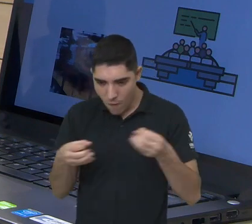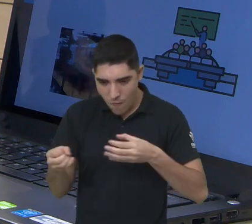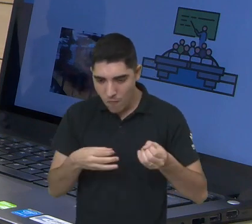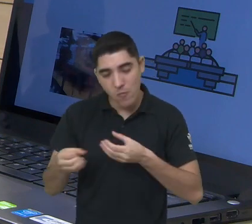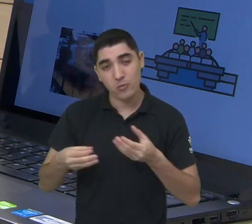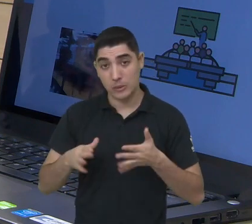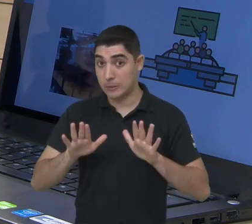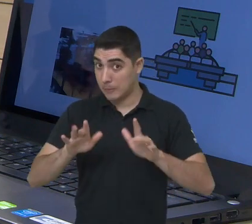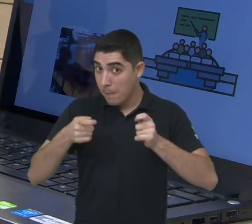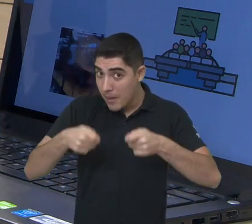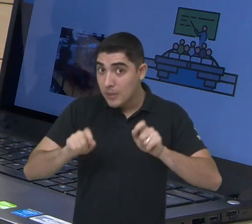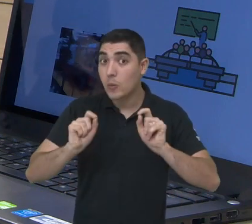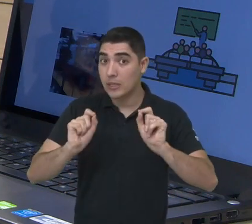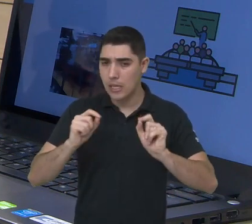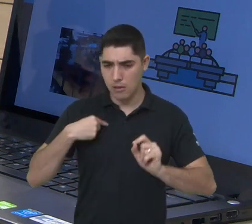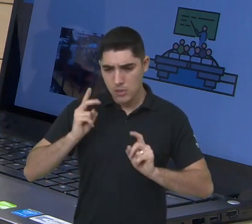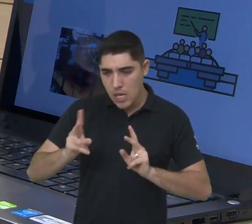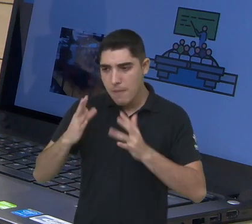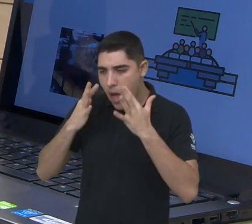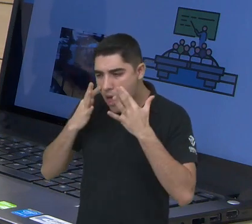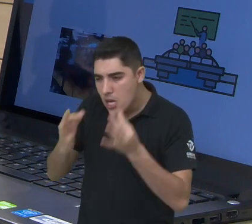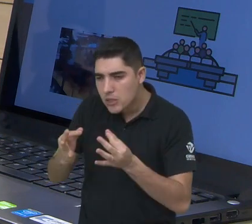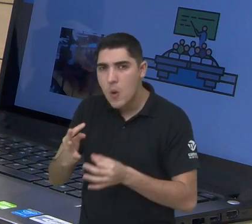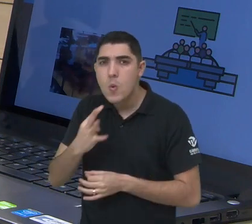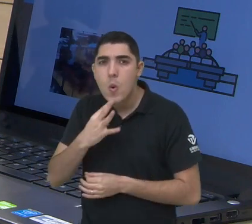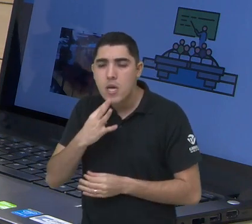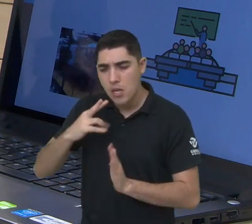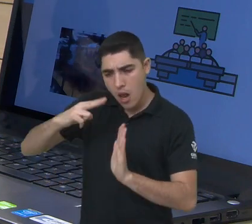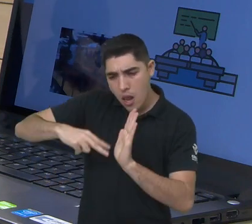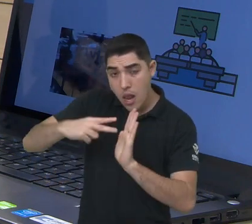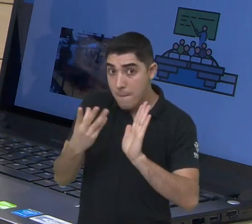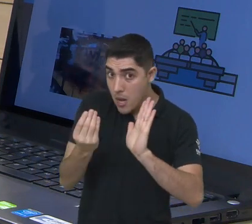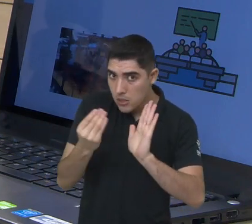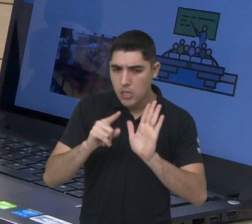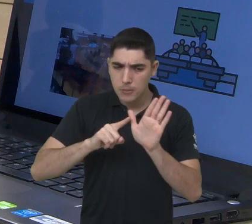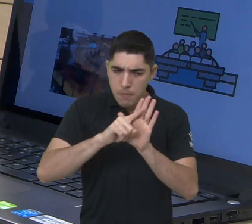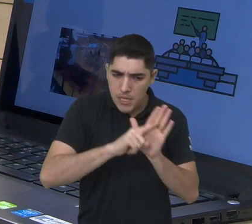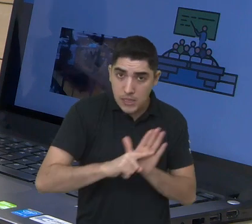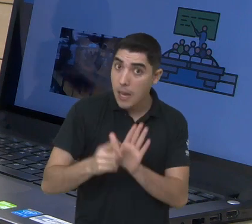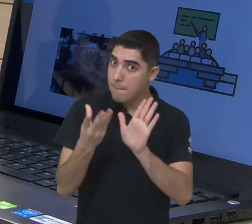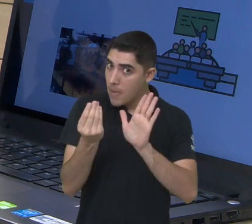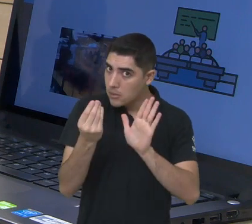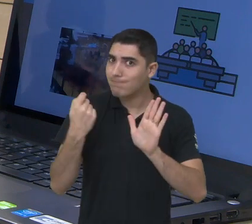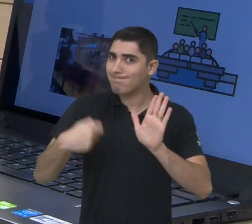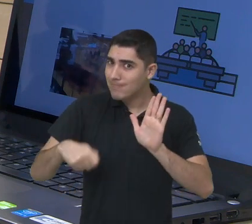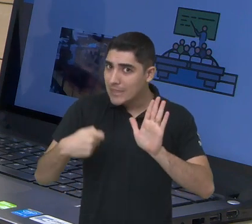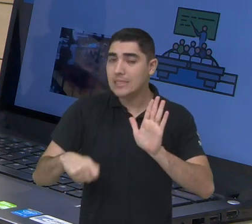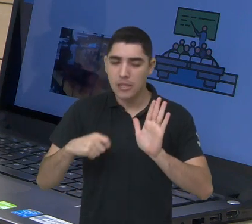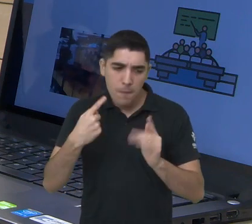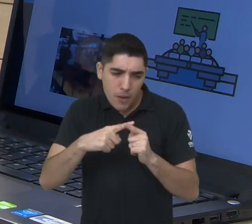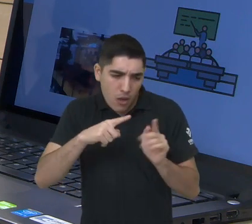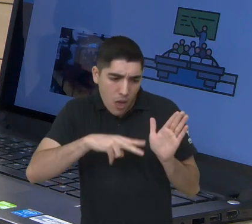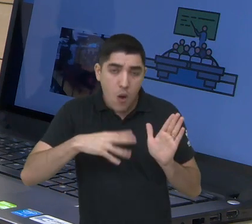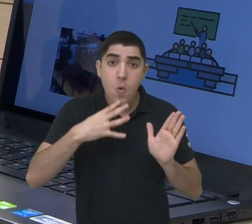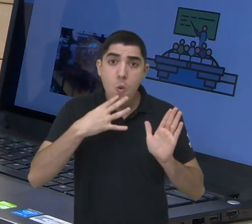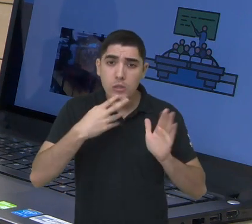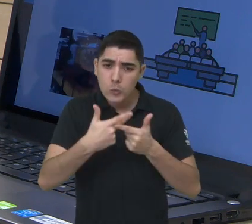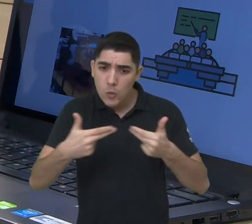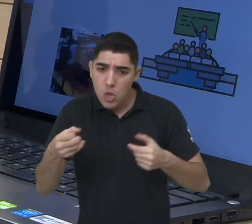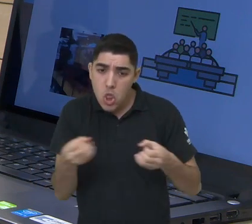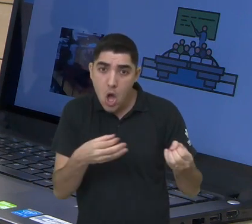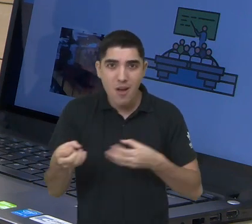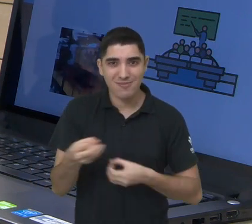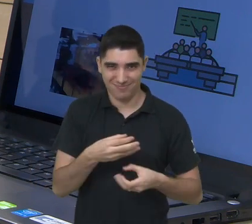Então, isso faz com que seja necessário estar sempre atualizada, lendo muito, pesquisando muito. Então, assim como